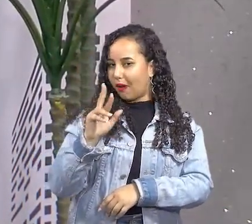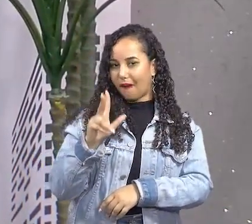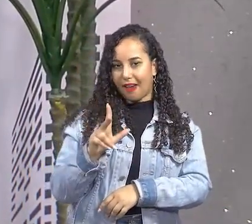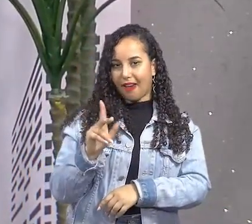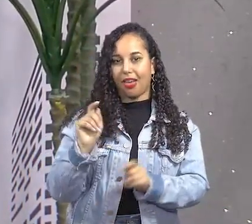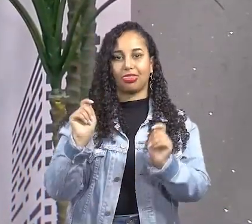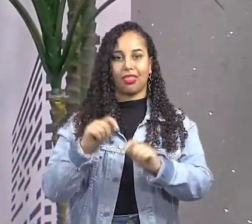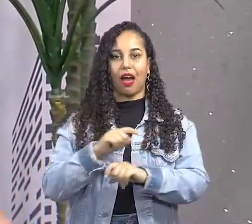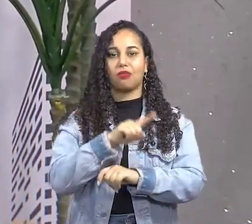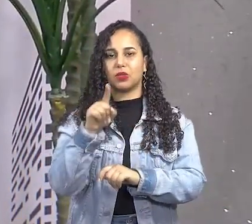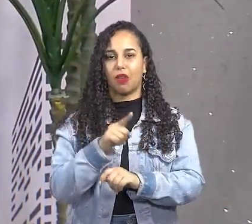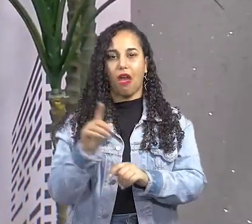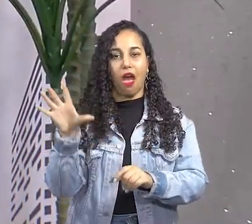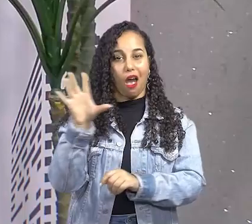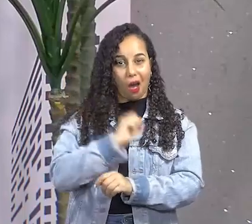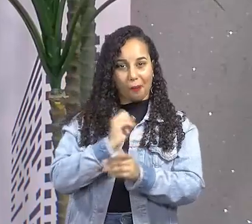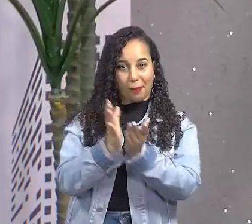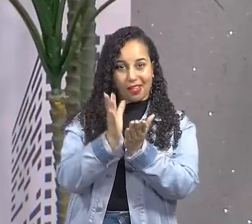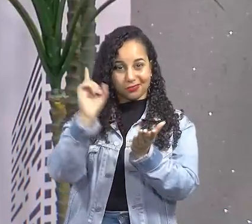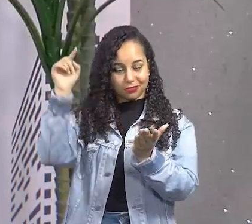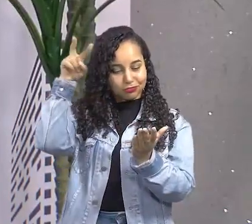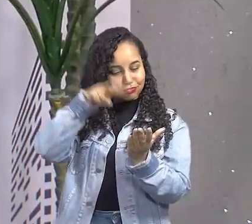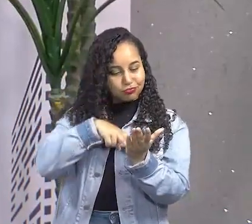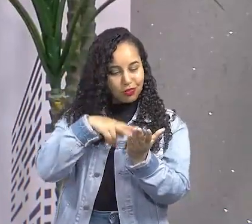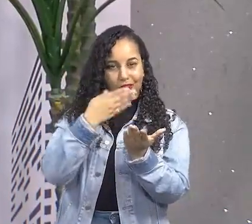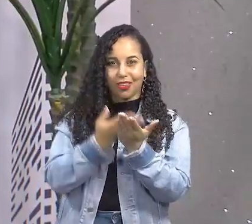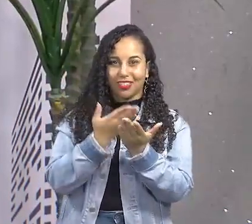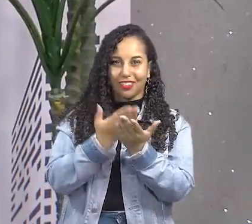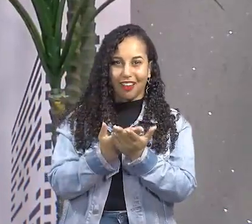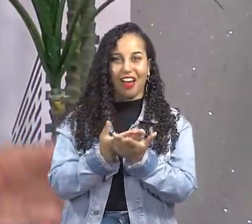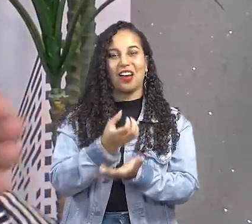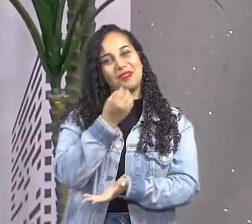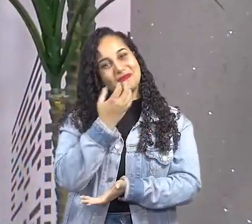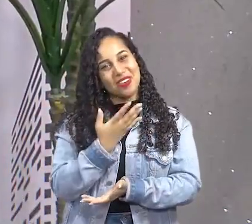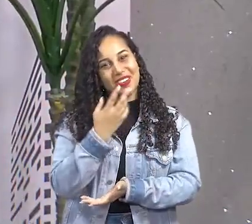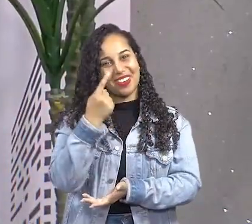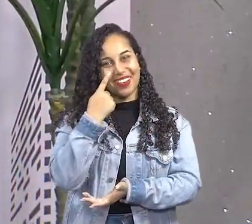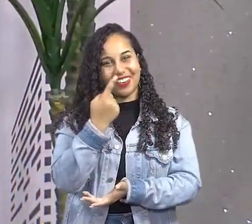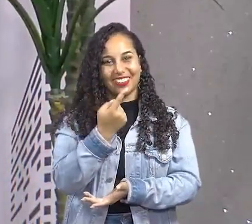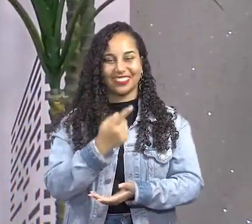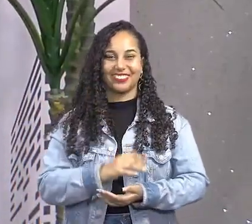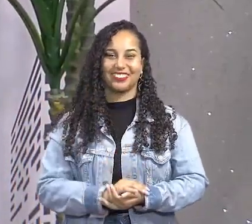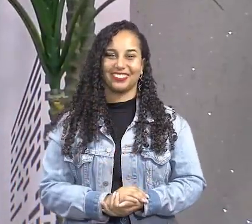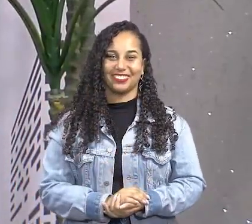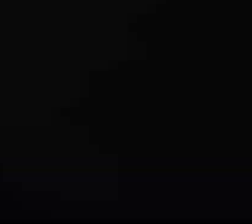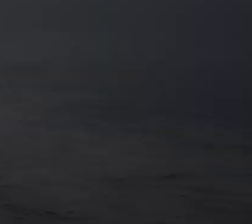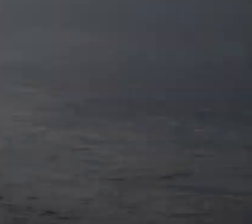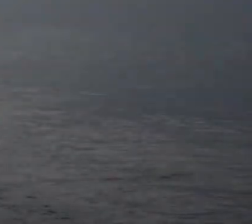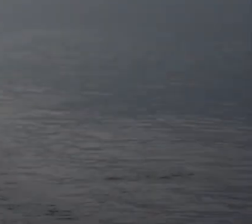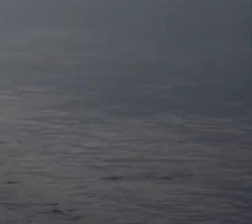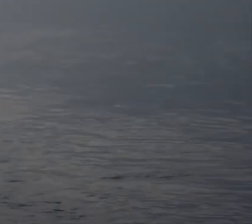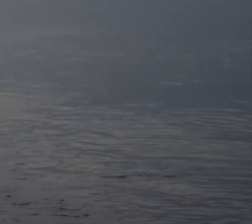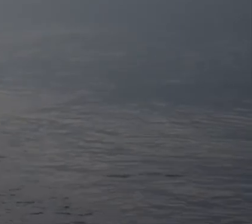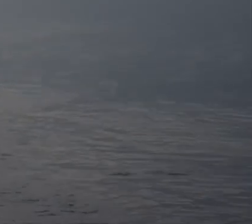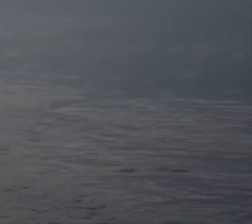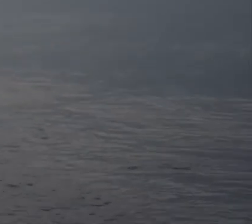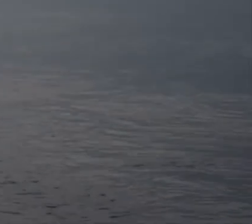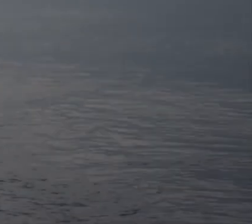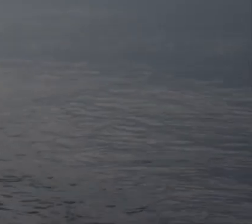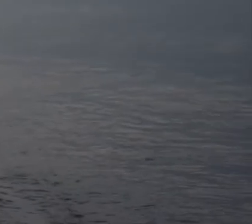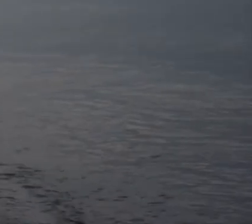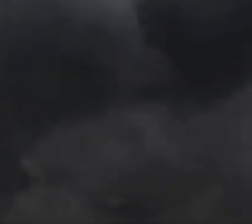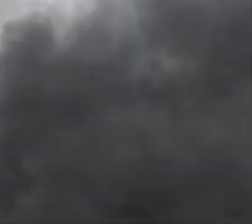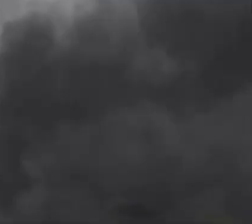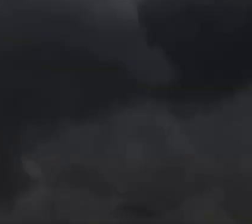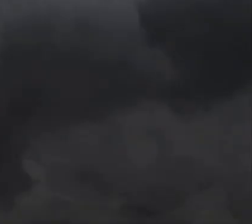que amam a palavra de Deus, tá bom? Então, liga aí, você vai ver a chamada. Vamos ver a chamada? Nossa jornada é